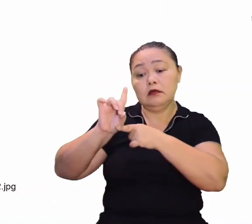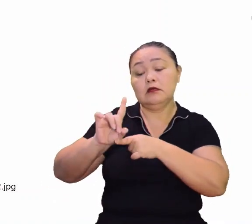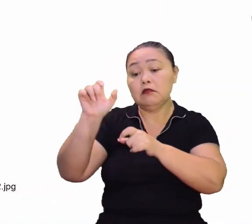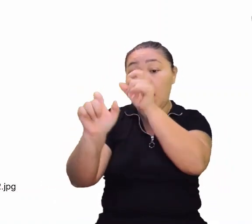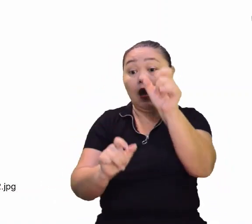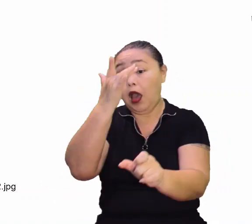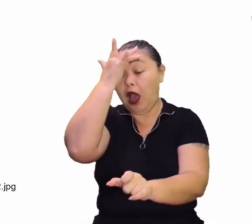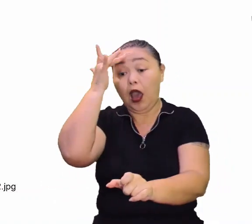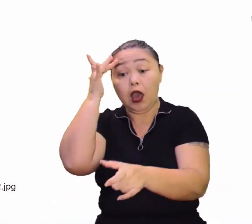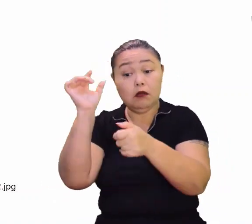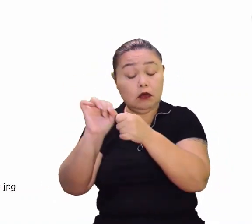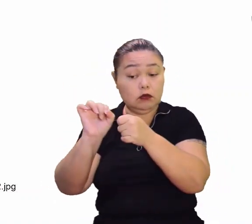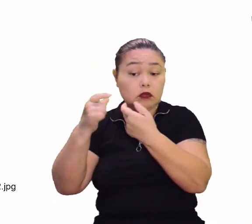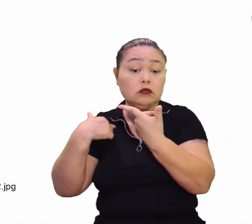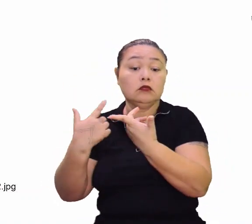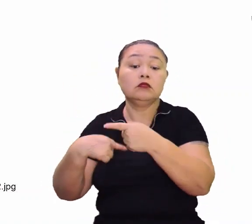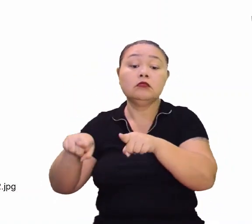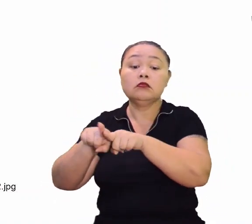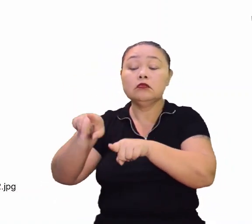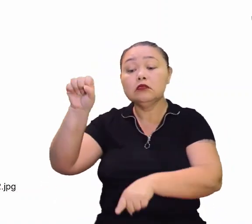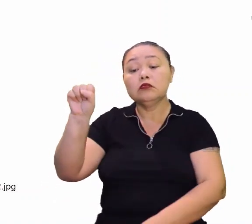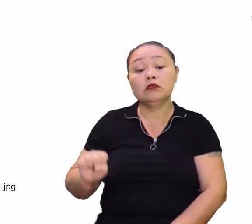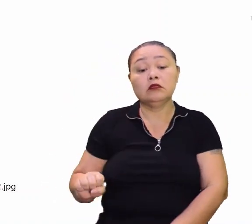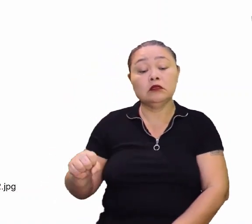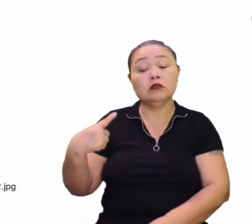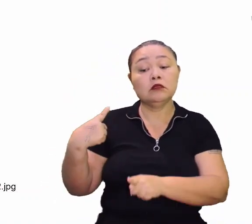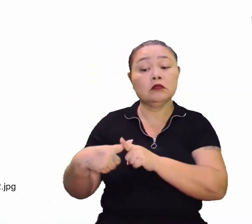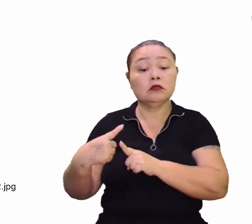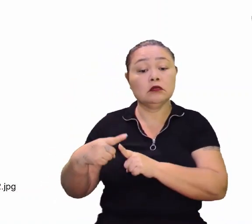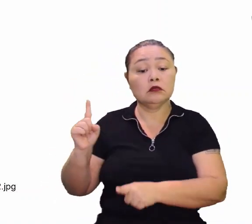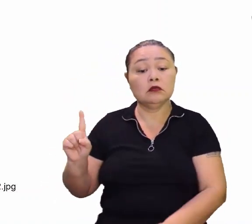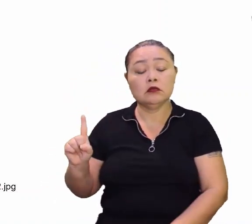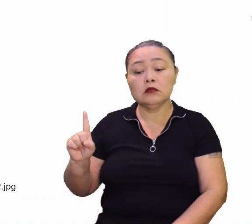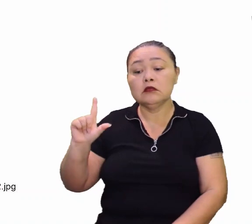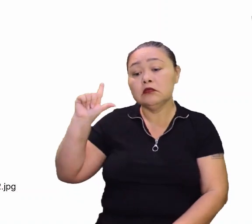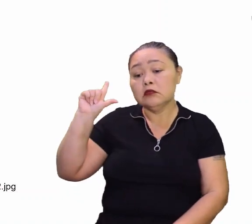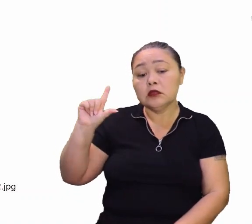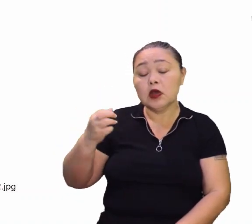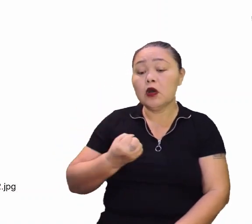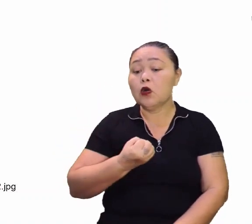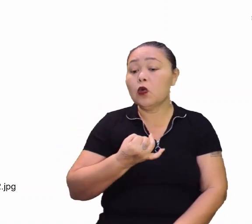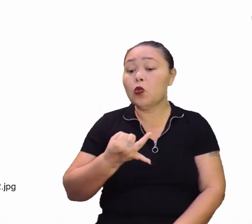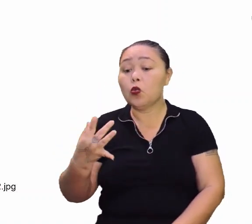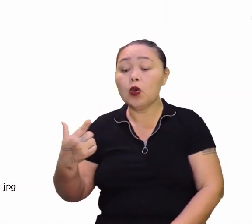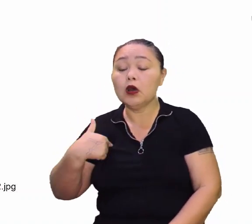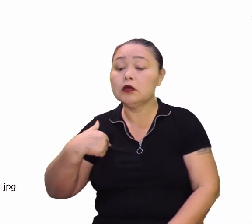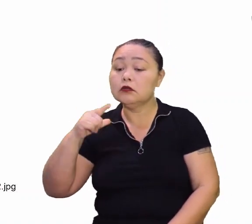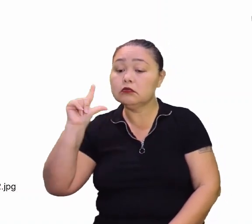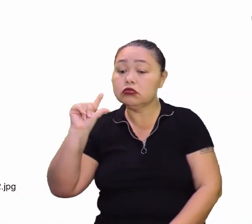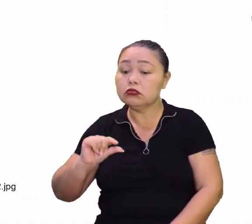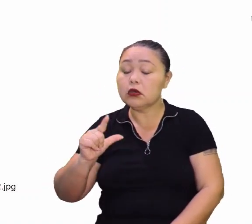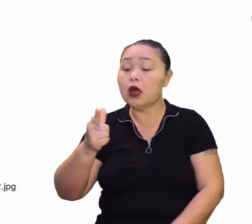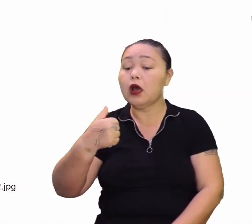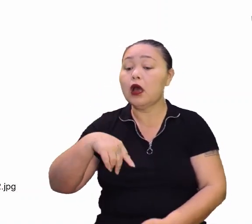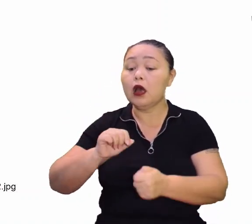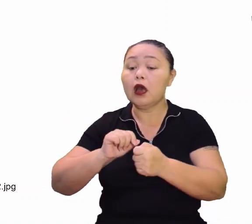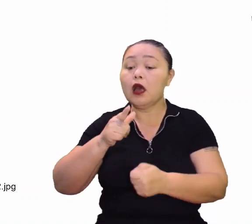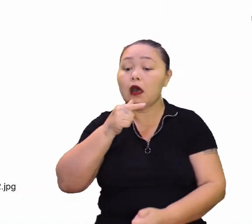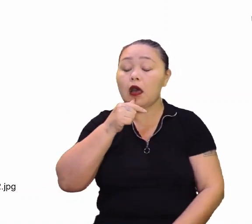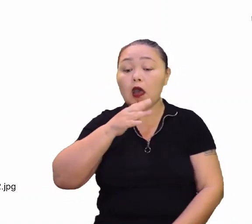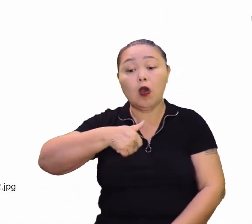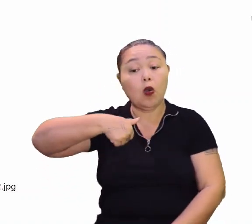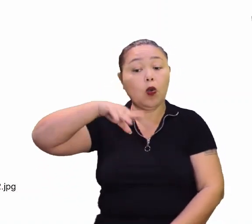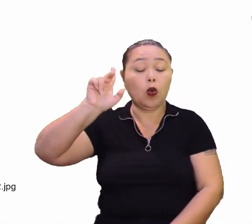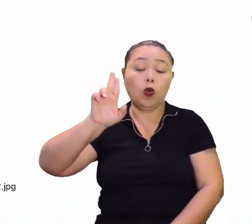região Sudeste. E na região Sul, por que que a gente tem aí a baixa quantidade de água? Principalmente pelo alto